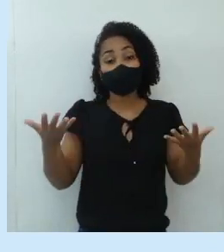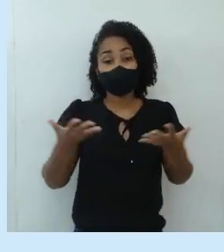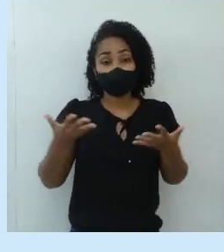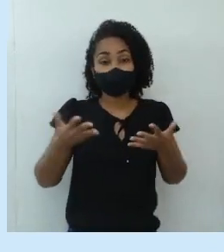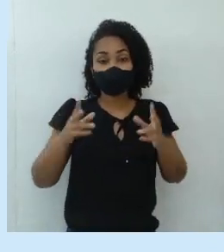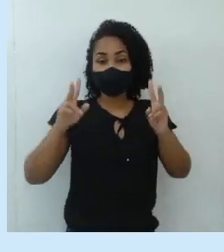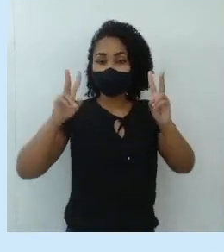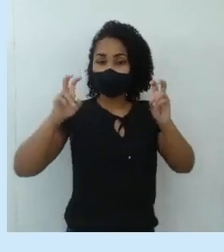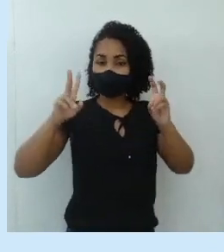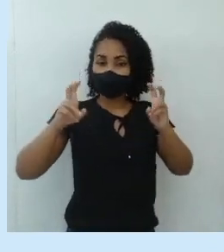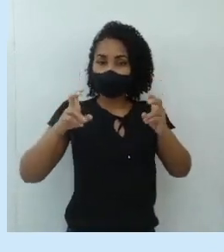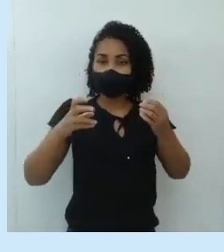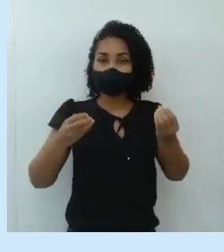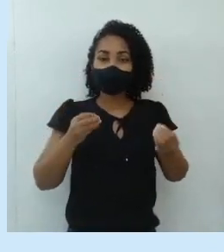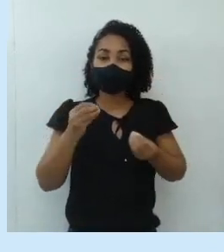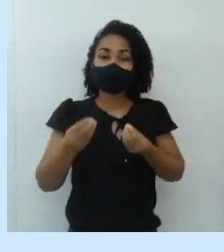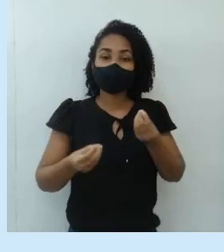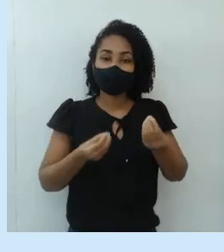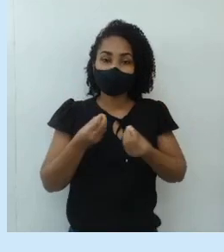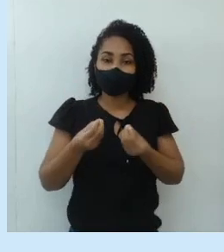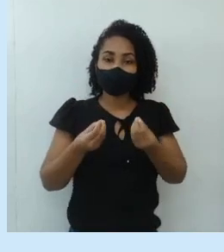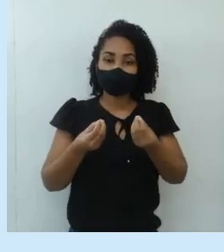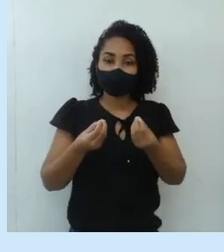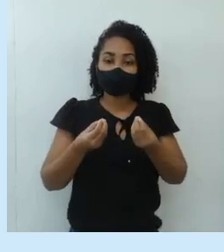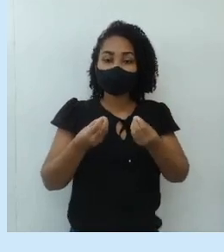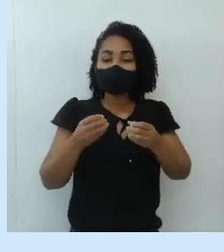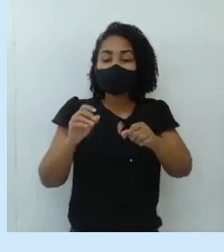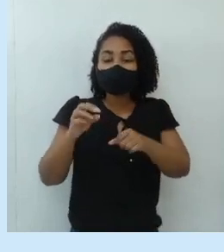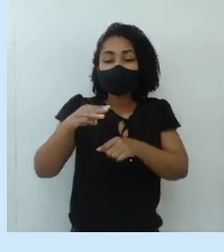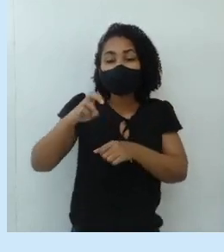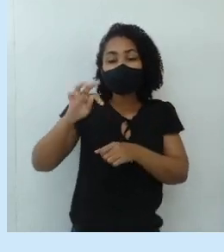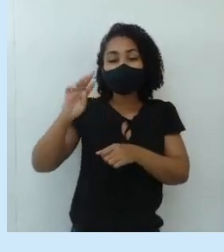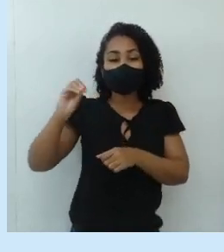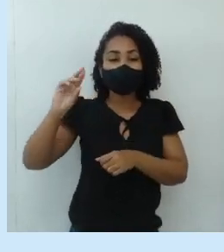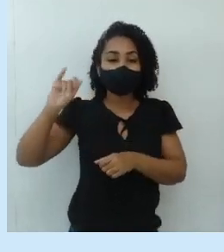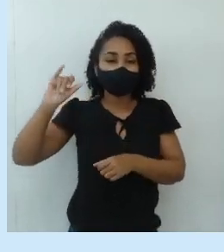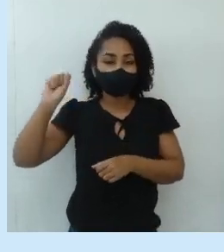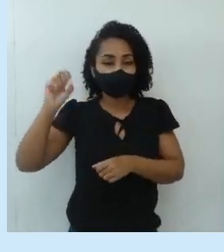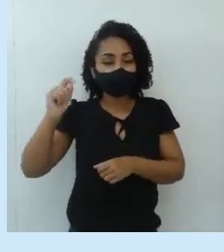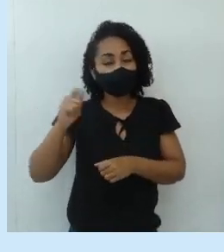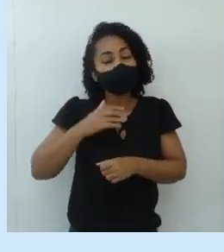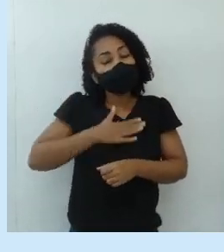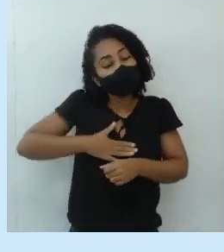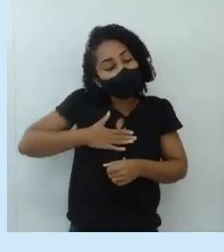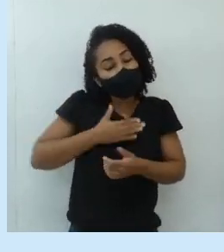assunto foi sobre meteorologia. Eu espero que vocês tenham gostado